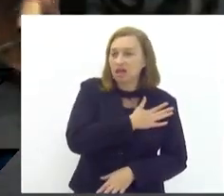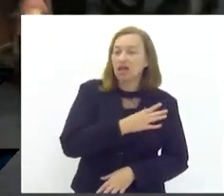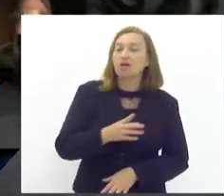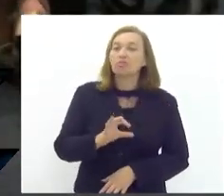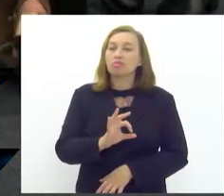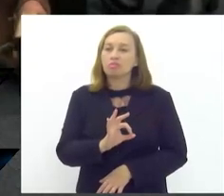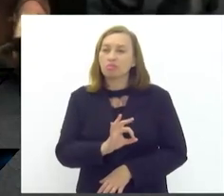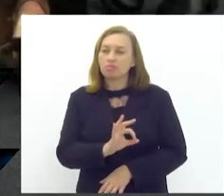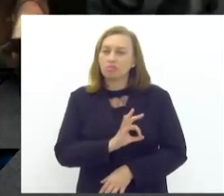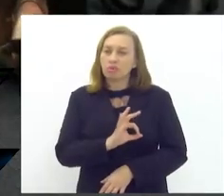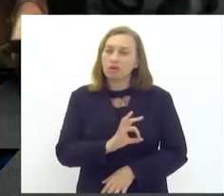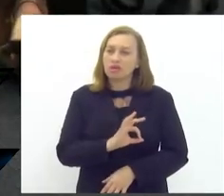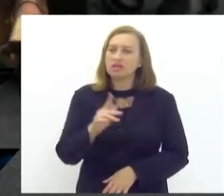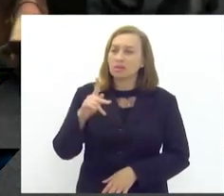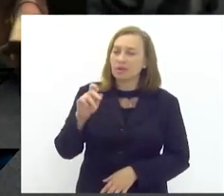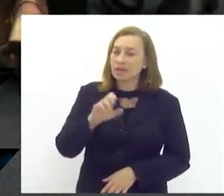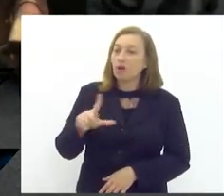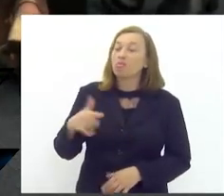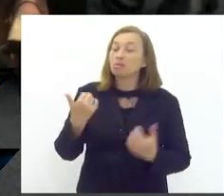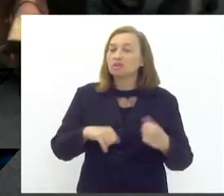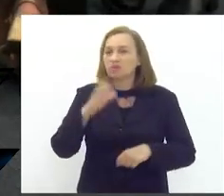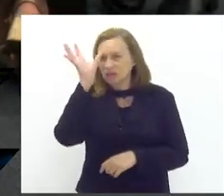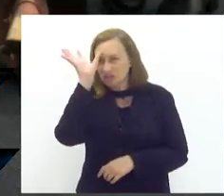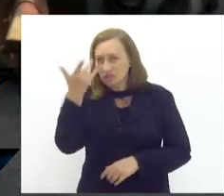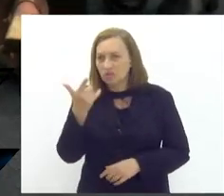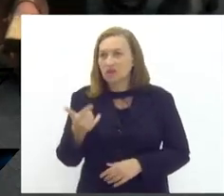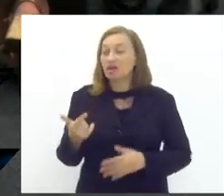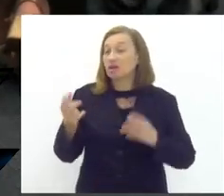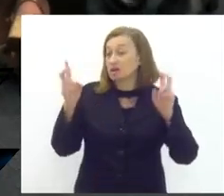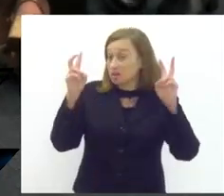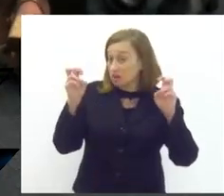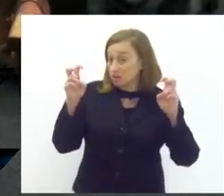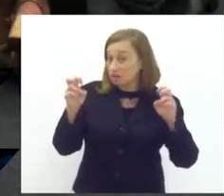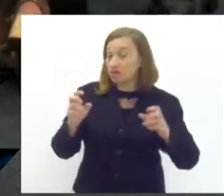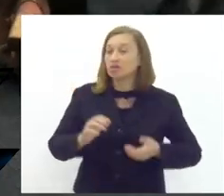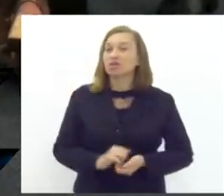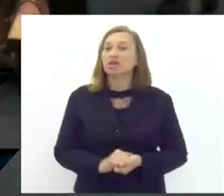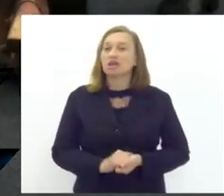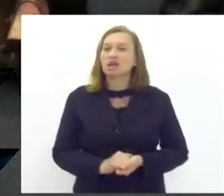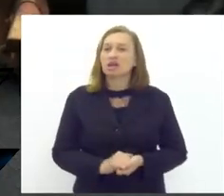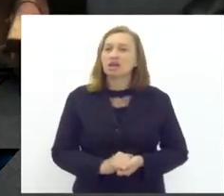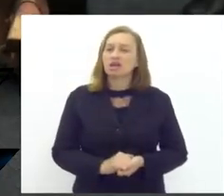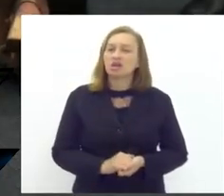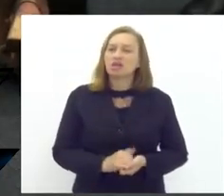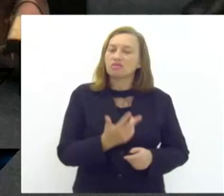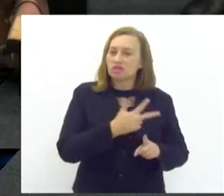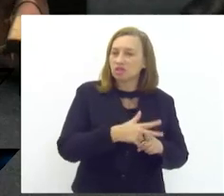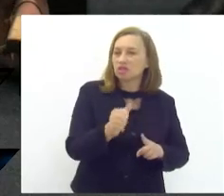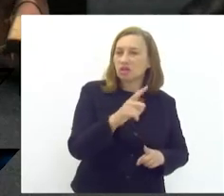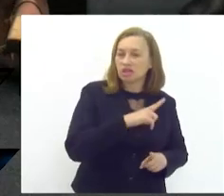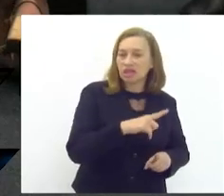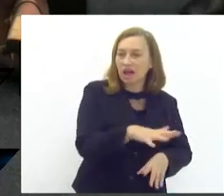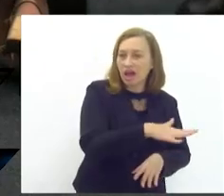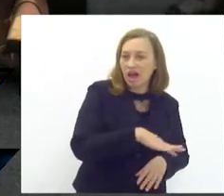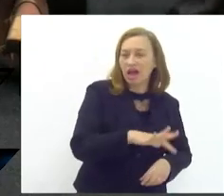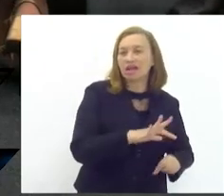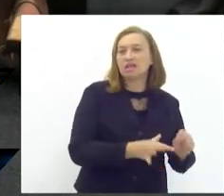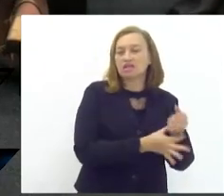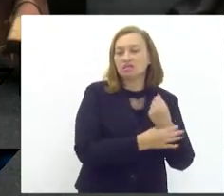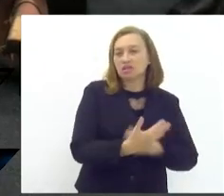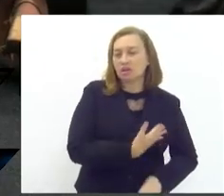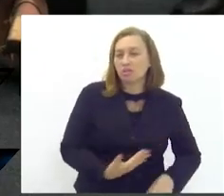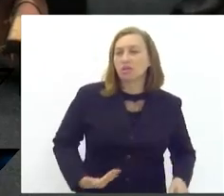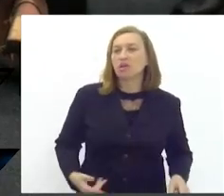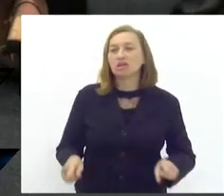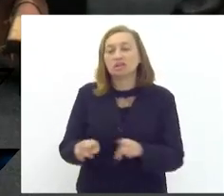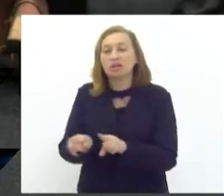nós precisamos resolver esses fatores ganhará a área de segurança pública mas ganhará também